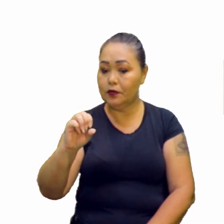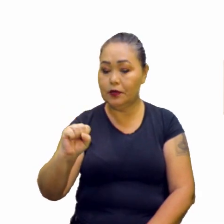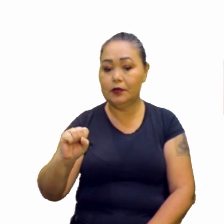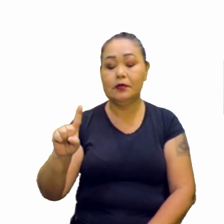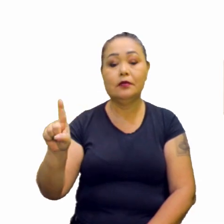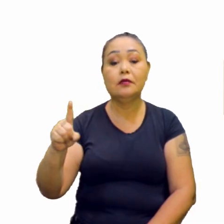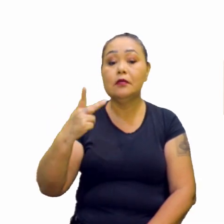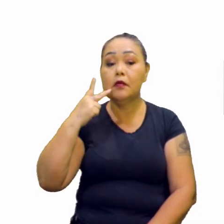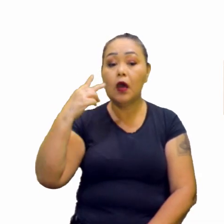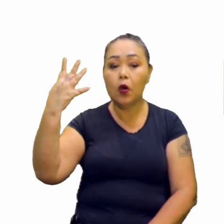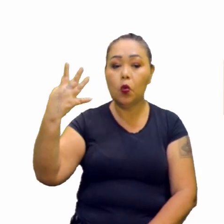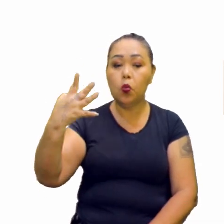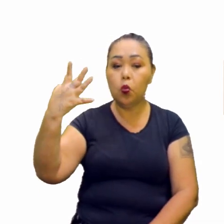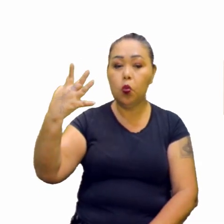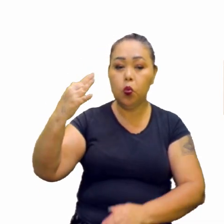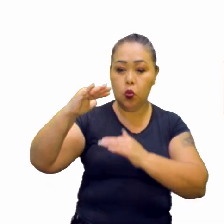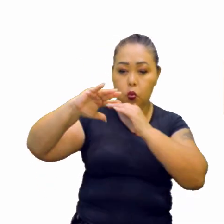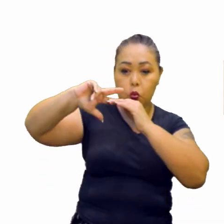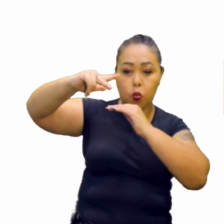uma